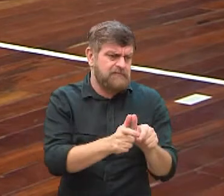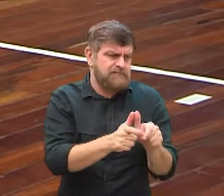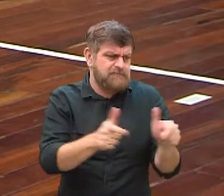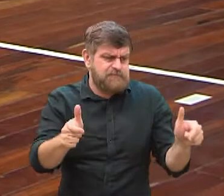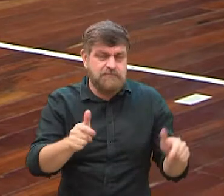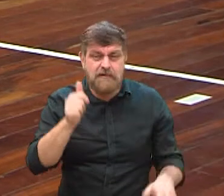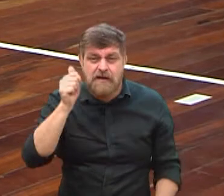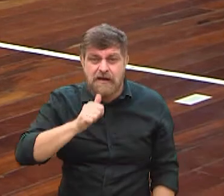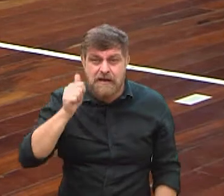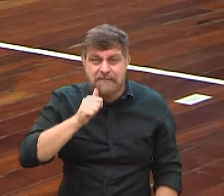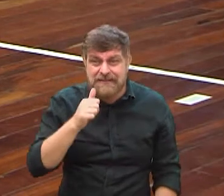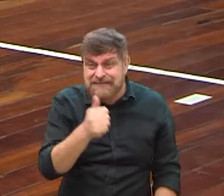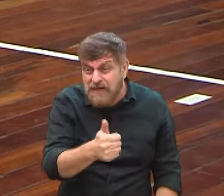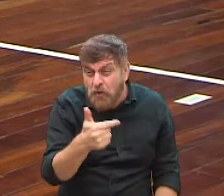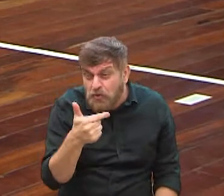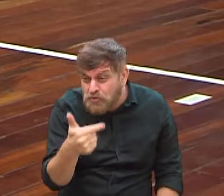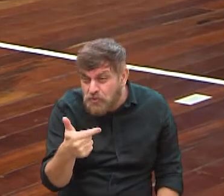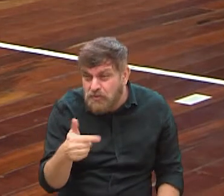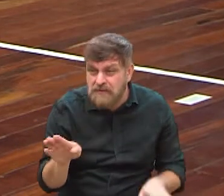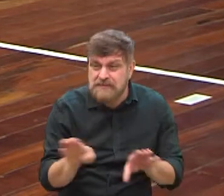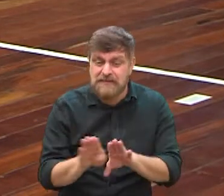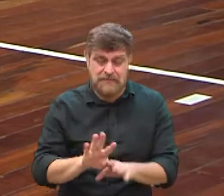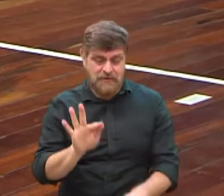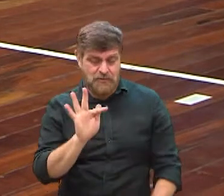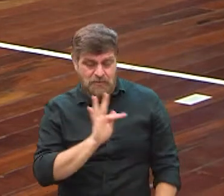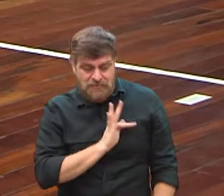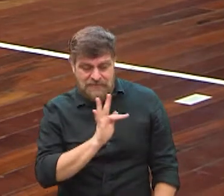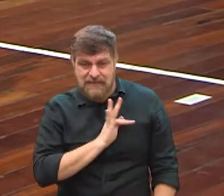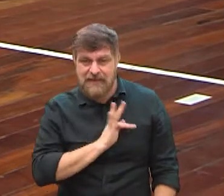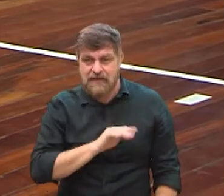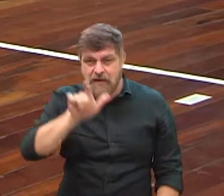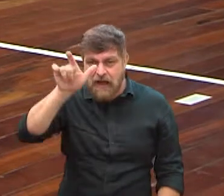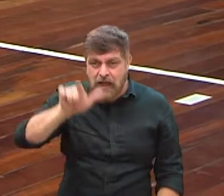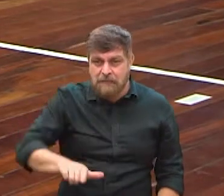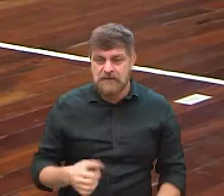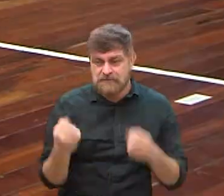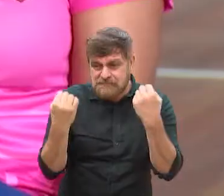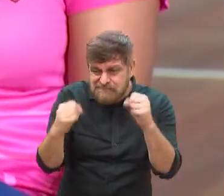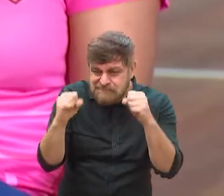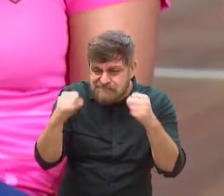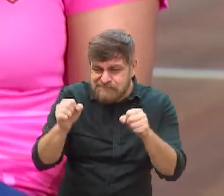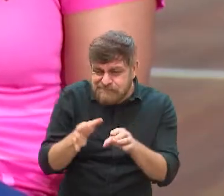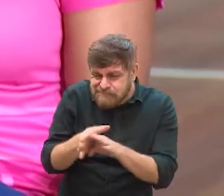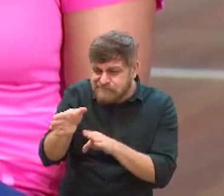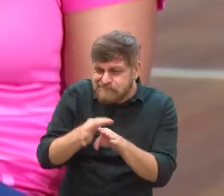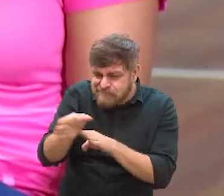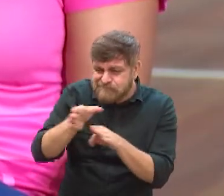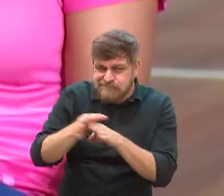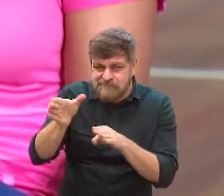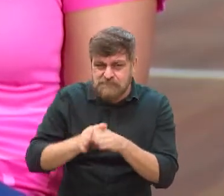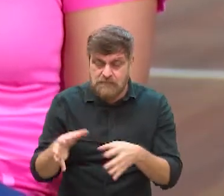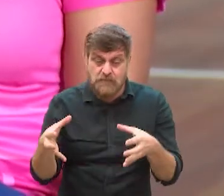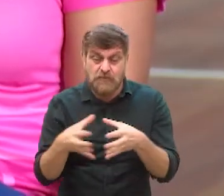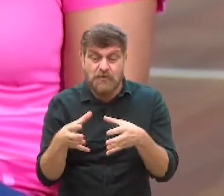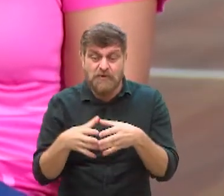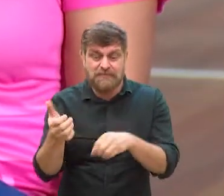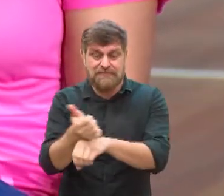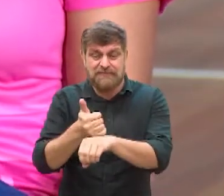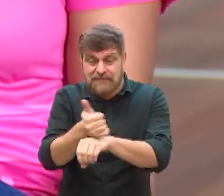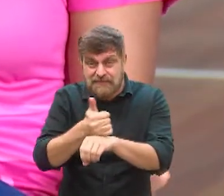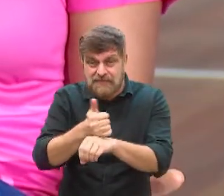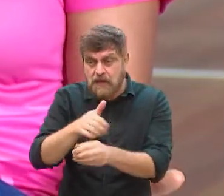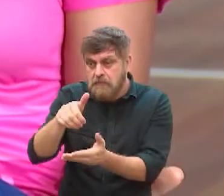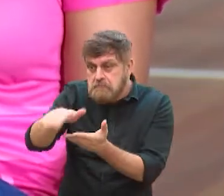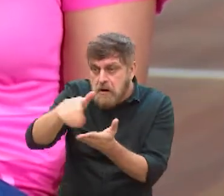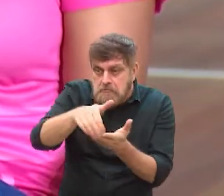time, né, as meninas, são 12 jogadoras, mais técnico, preparador físico, a comissão técnica em si, né? Então são